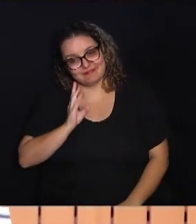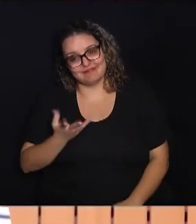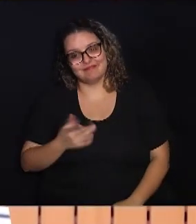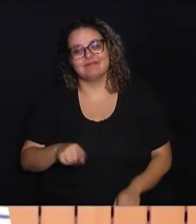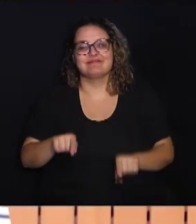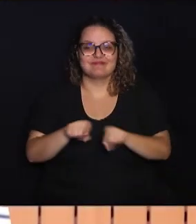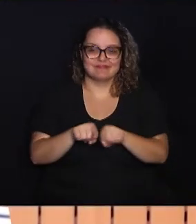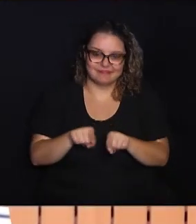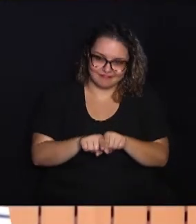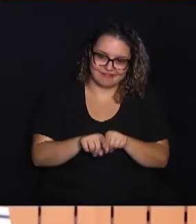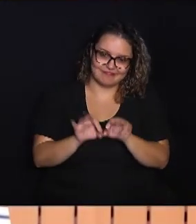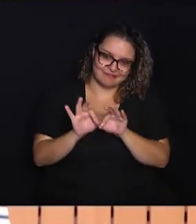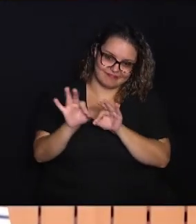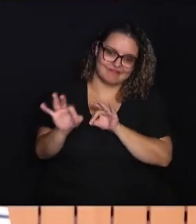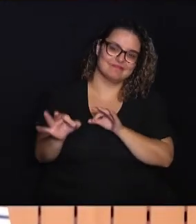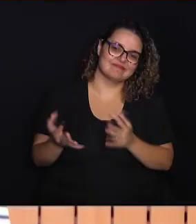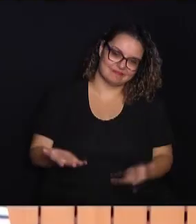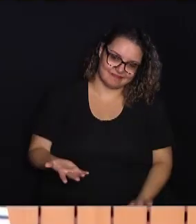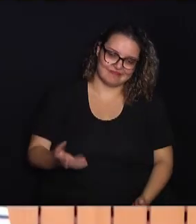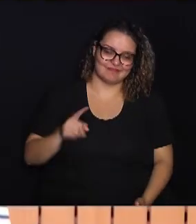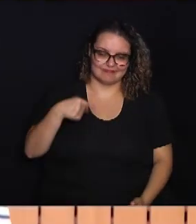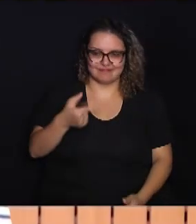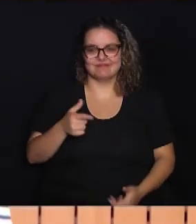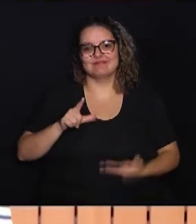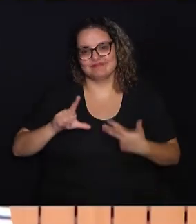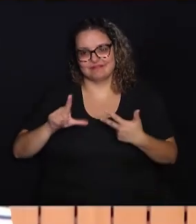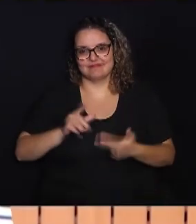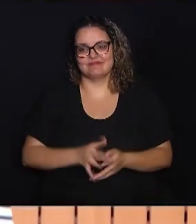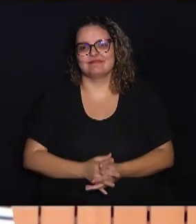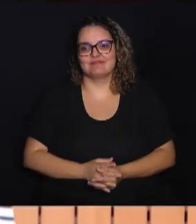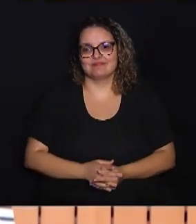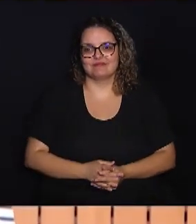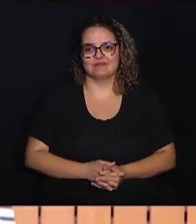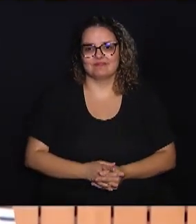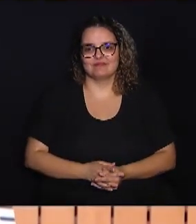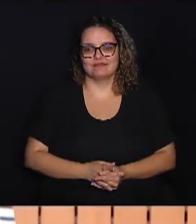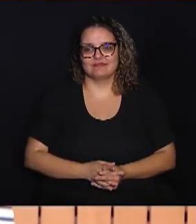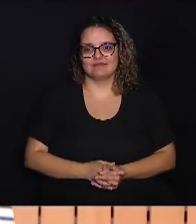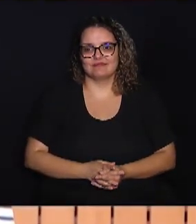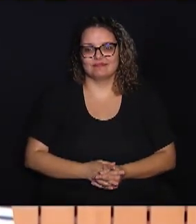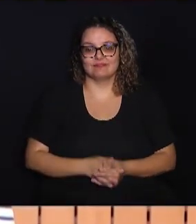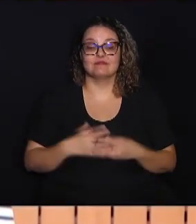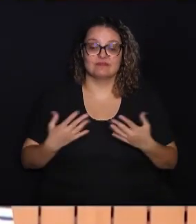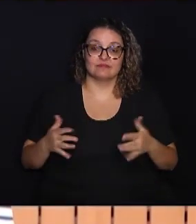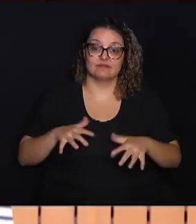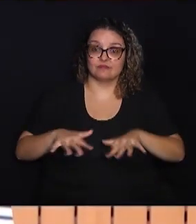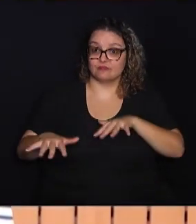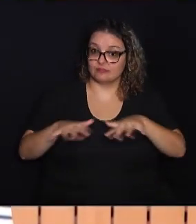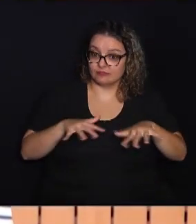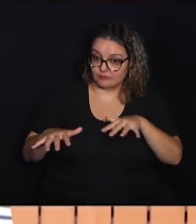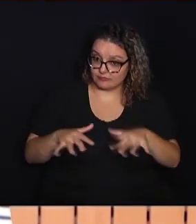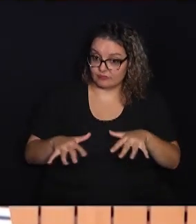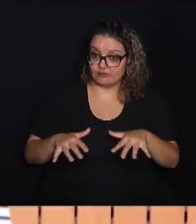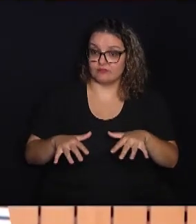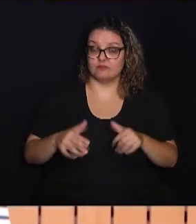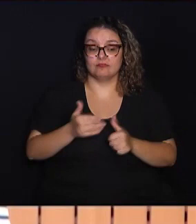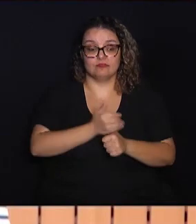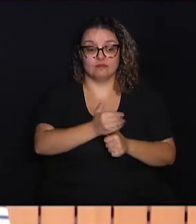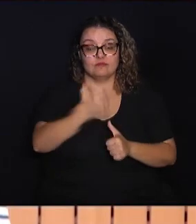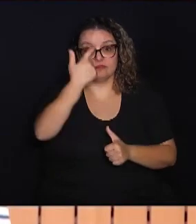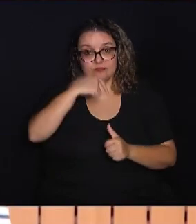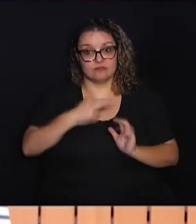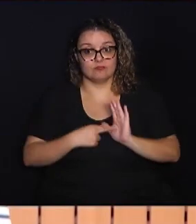também ficará mais distante na próxima legislatura o mandato movimento que represento foi